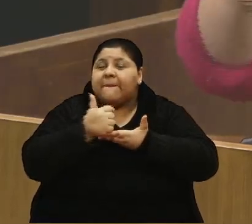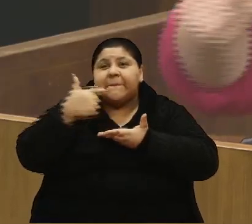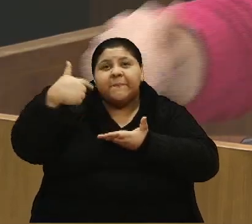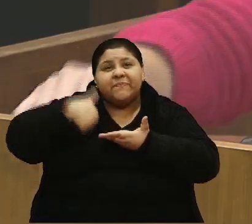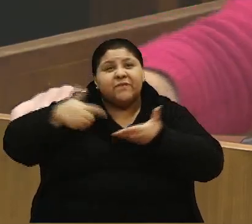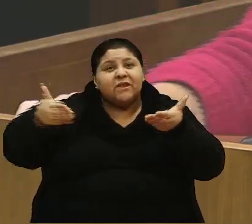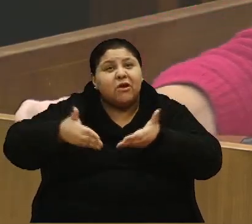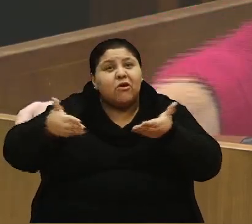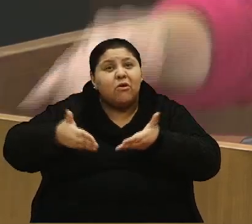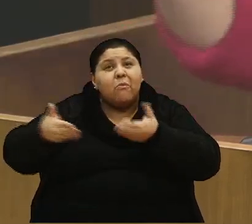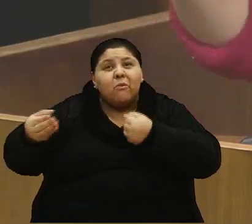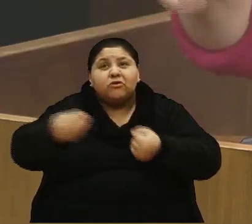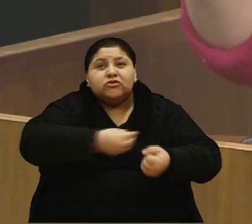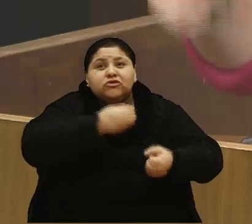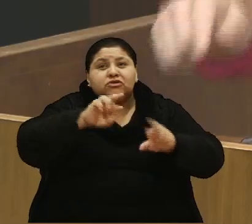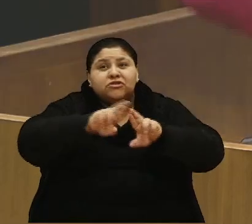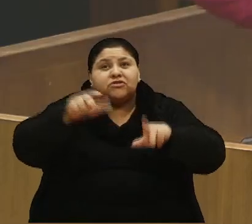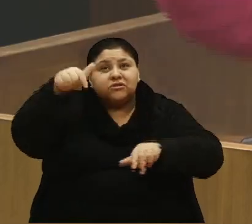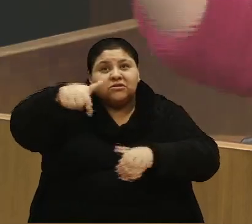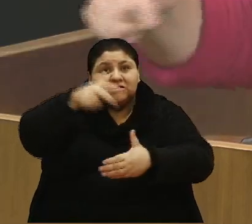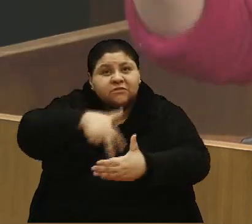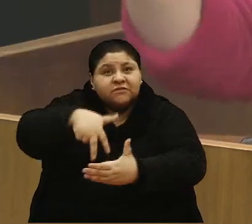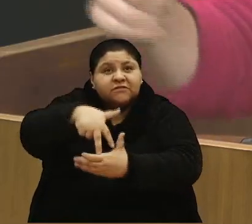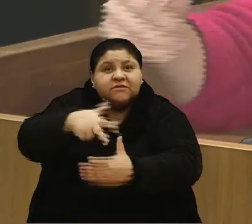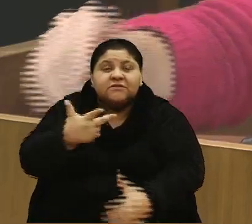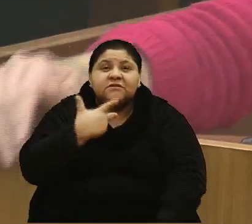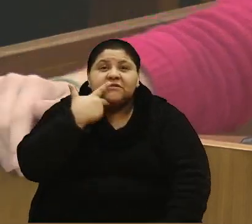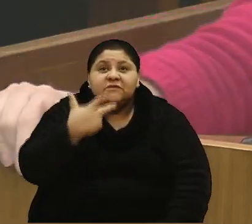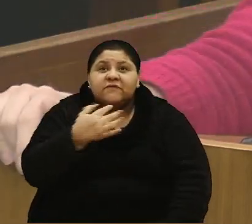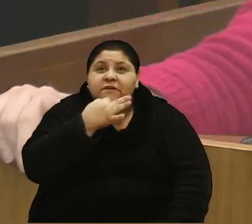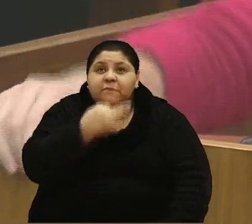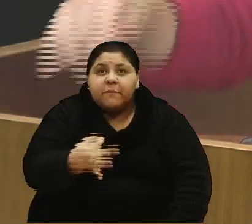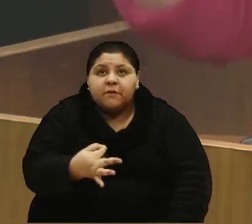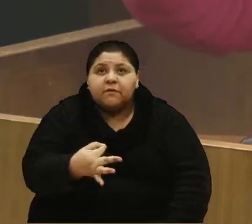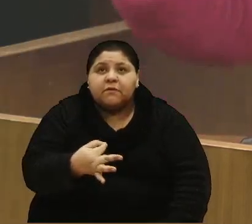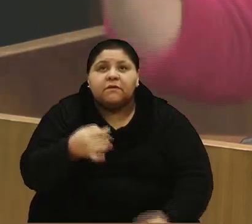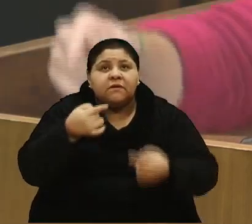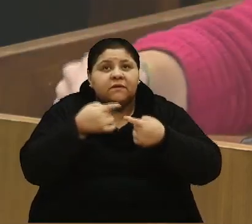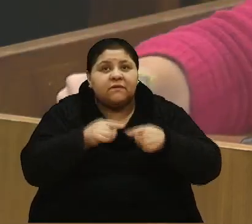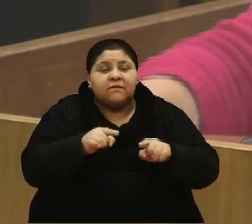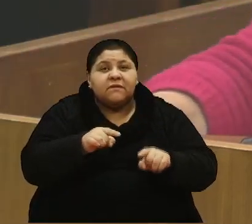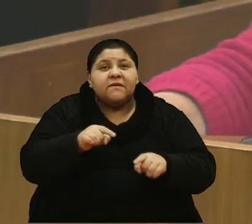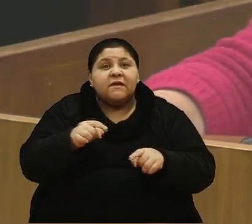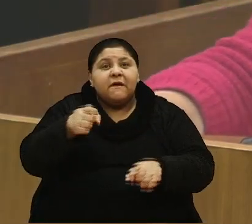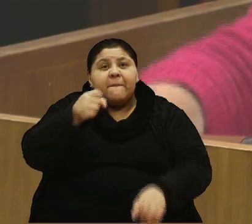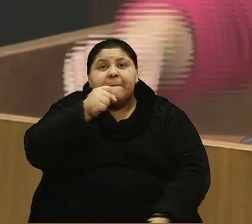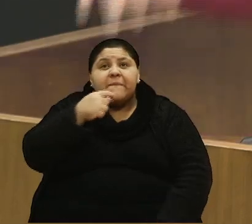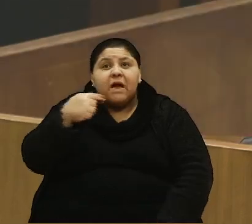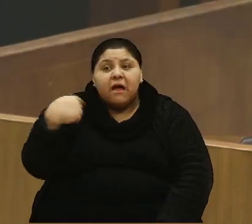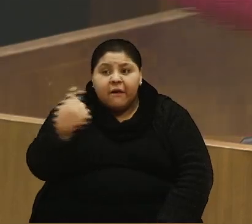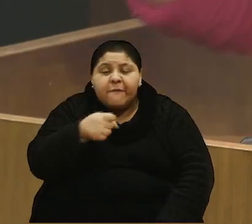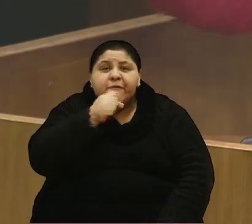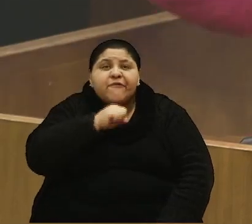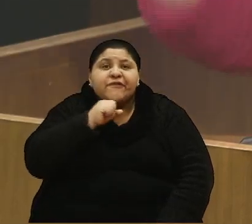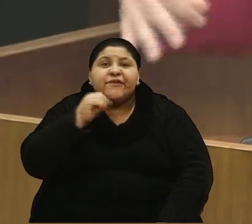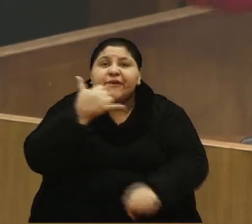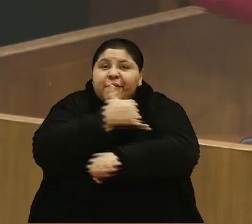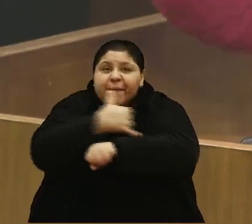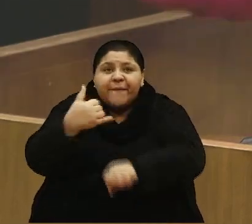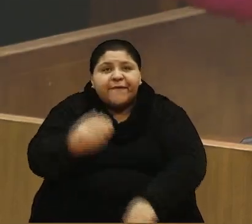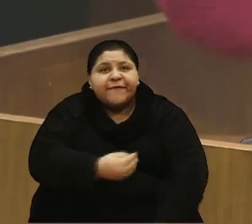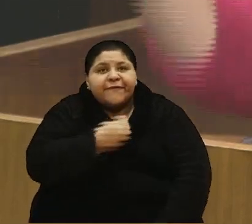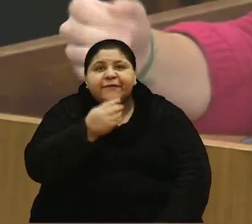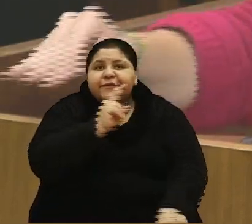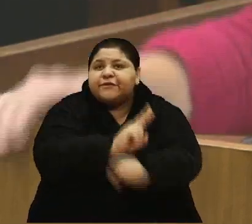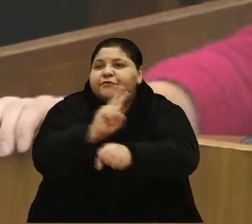hoje posso ter uma vida diferente, estou aqui nessa tribuna falando a minha opinião. Mas as minhas avós passaram a vida inteira